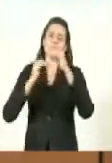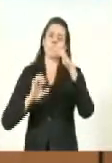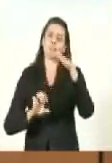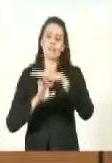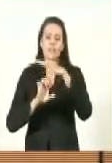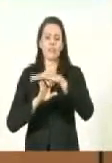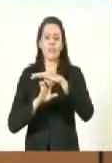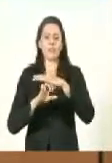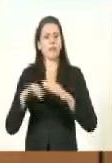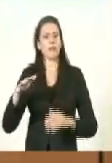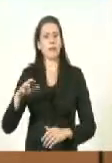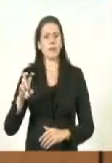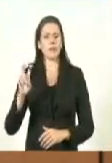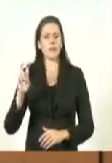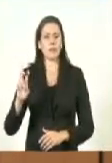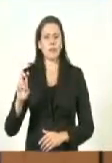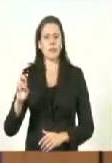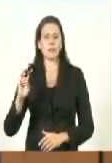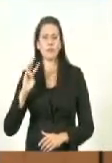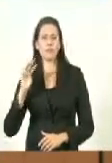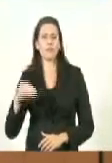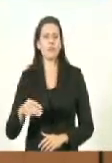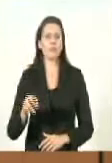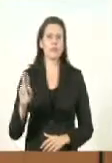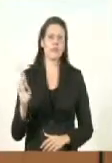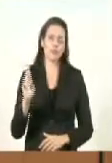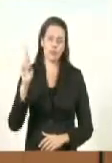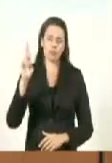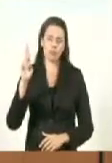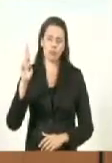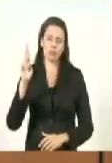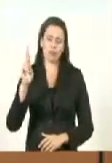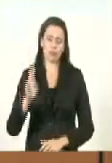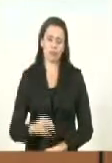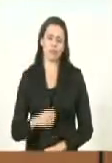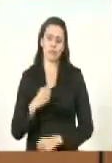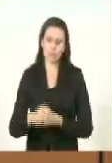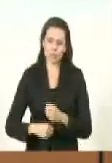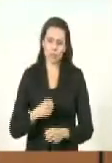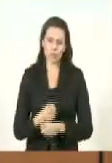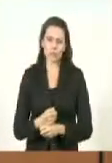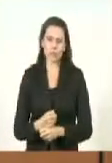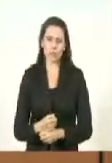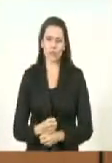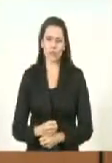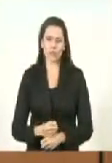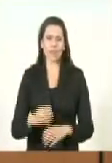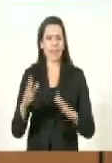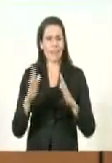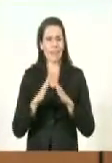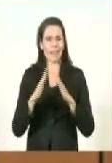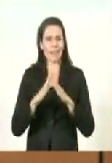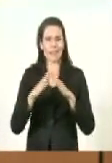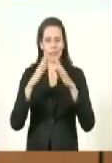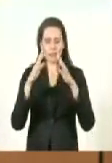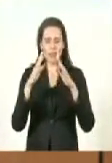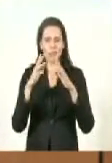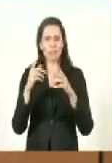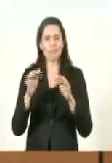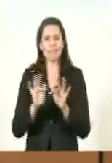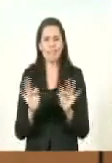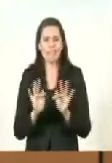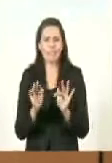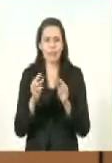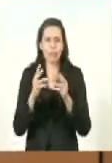ano que giram naquele povoado. A última casa de taipa já foi derrubada há muitos anos,